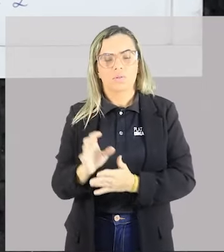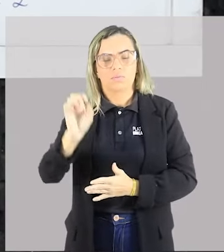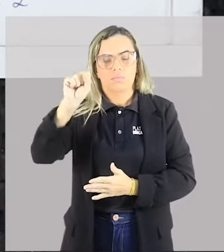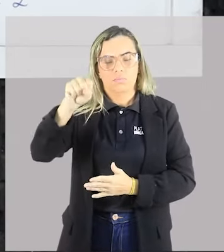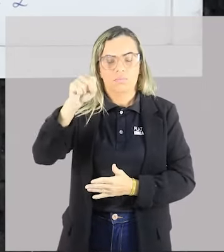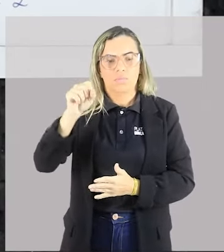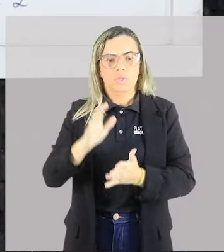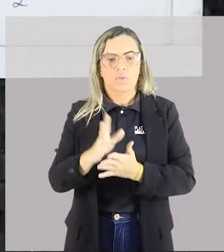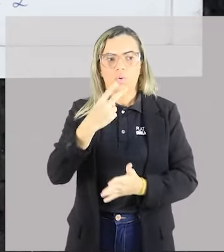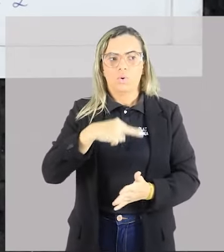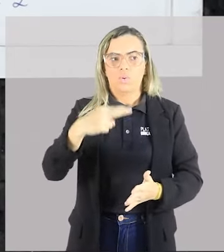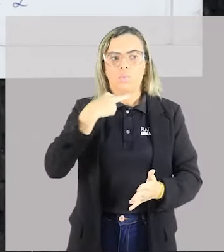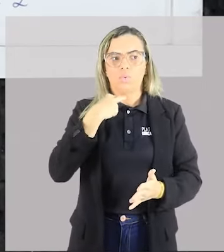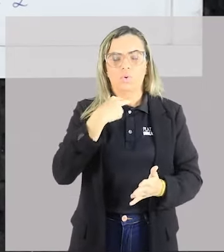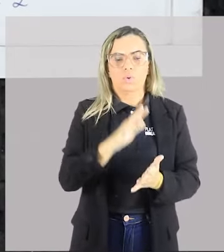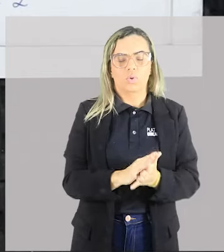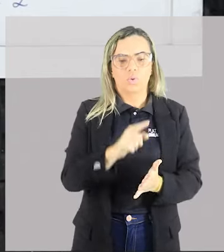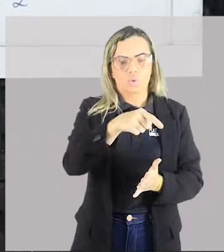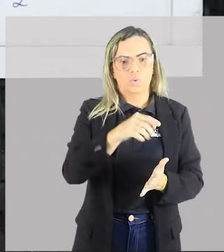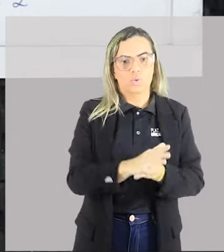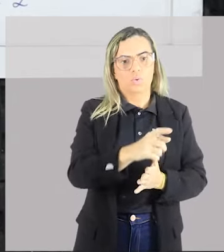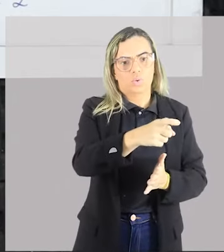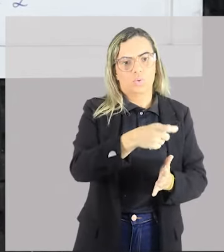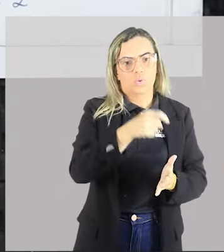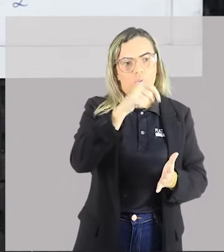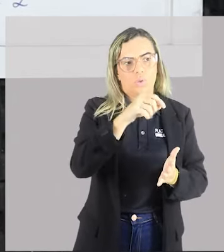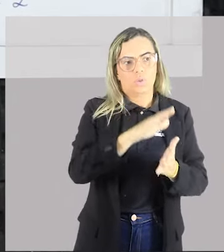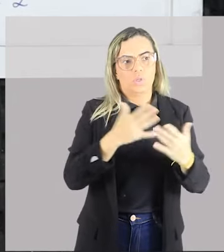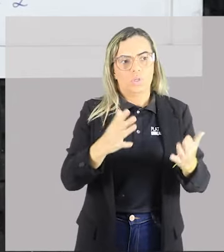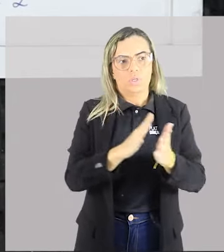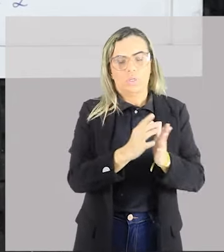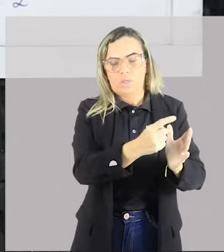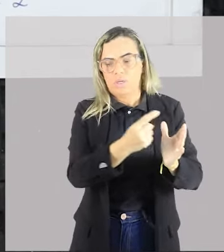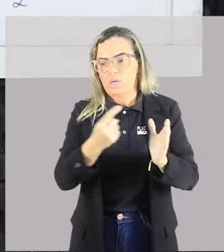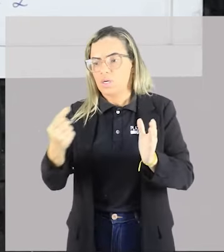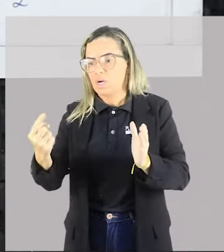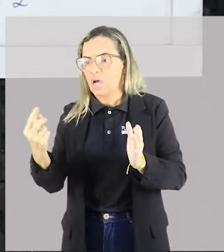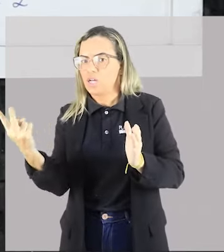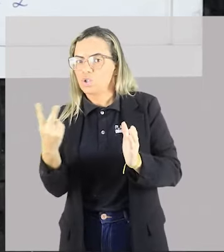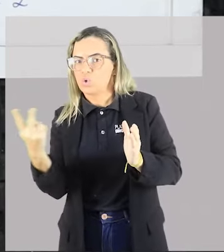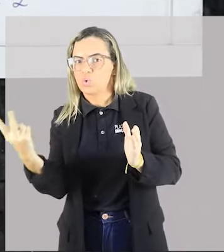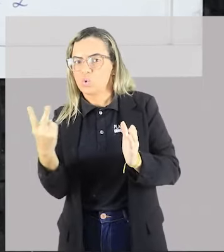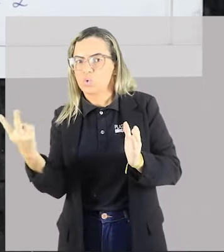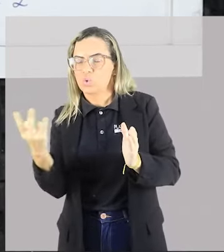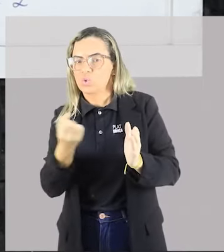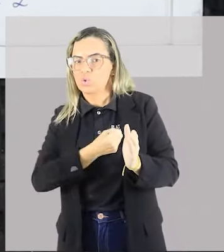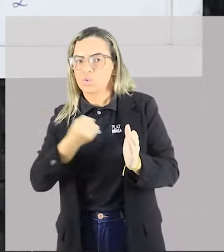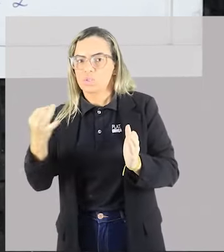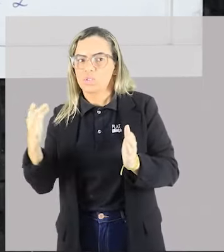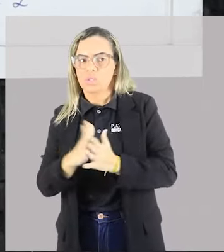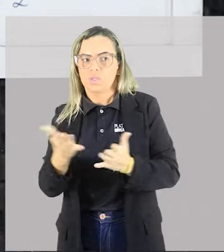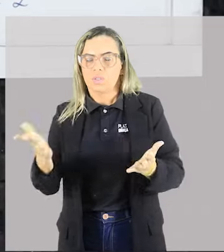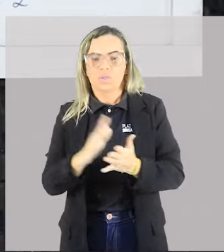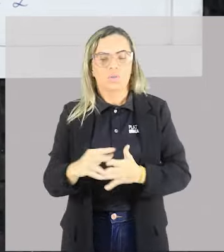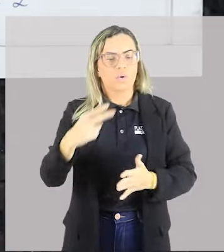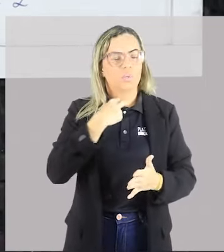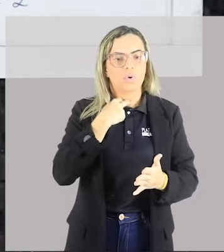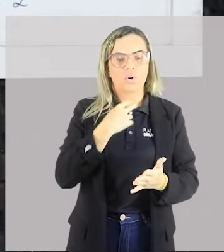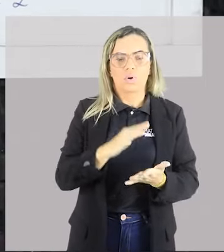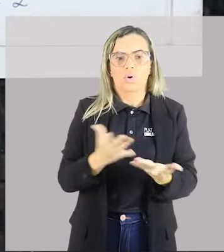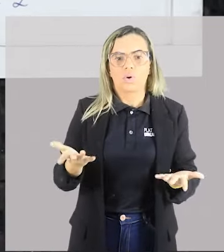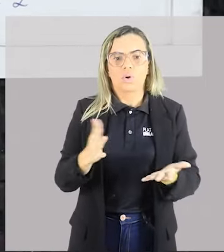você não pode ter um elemento de a associado a 2 não pode sobrar elementos de a porque aí você